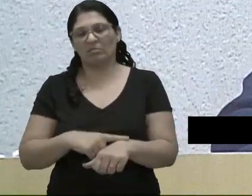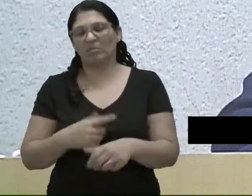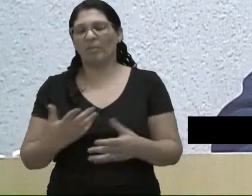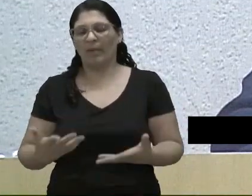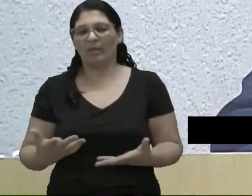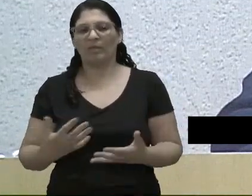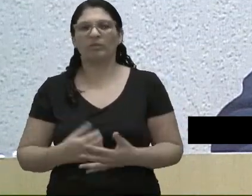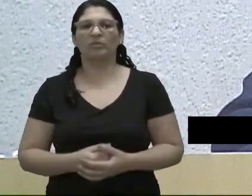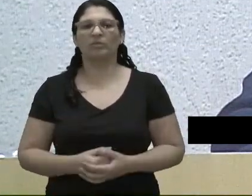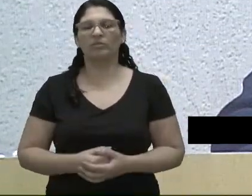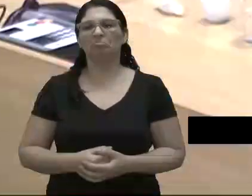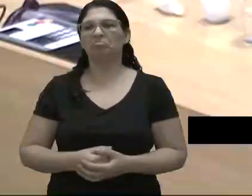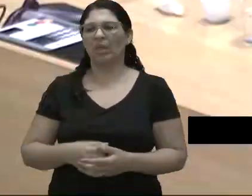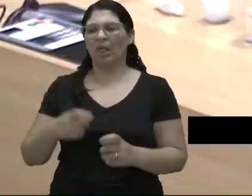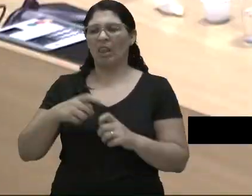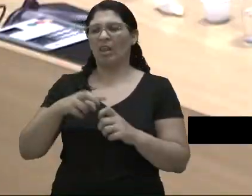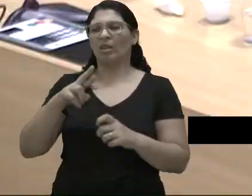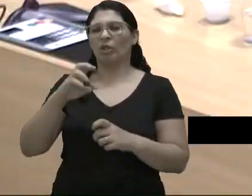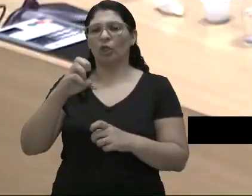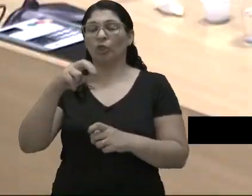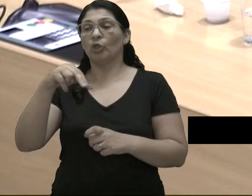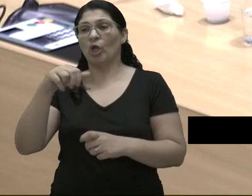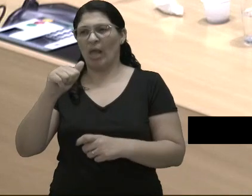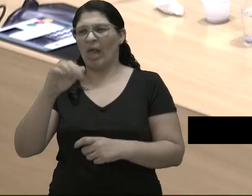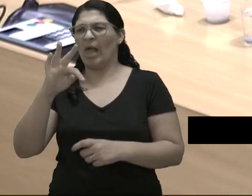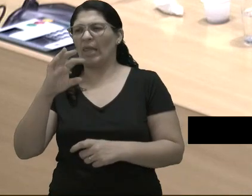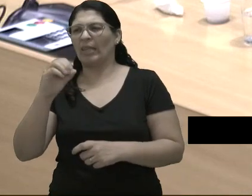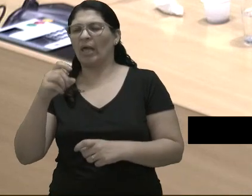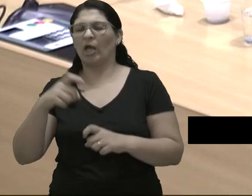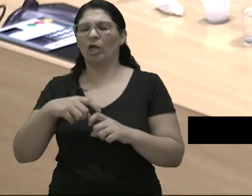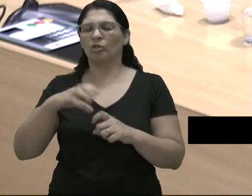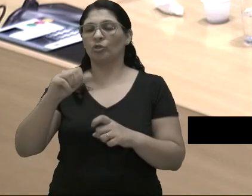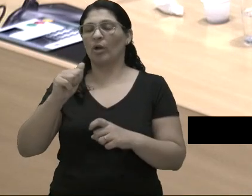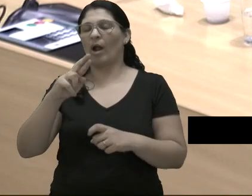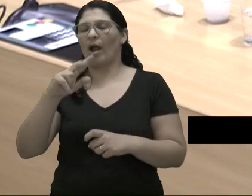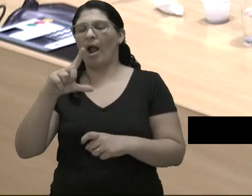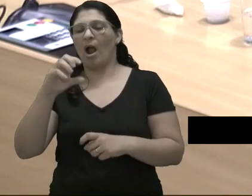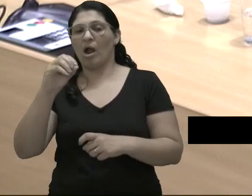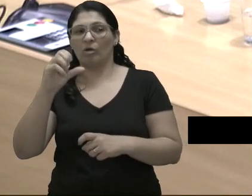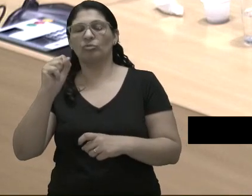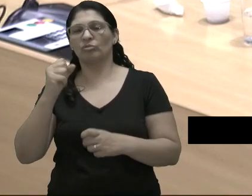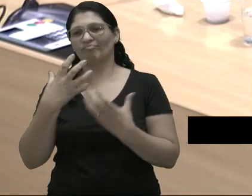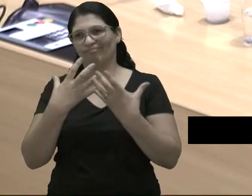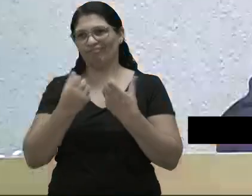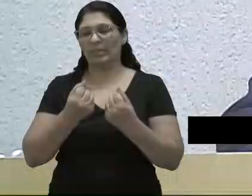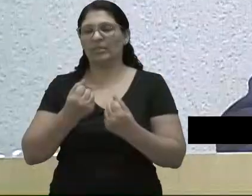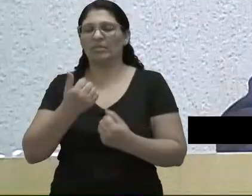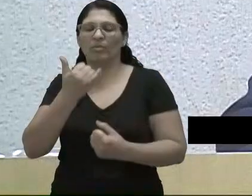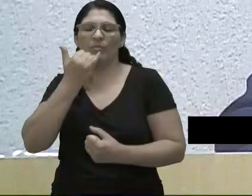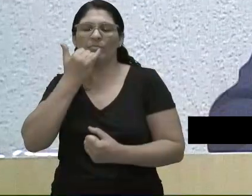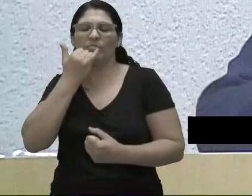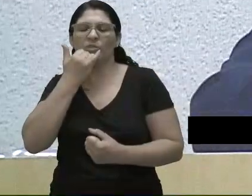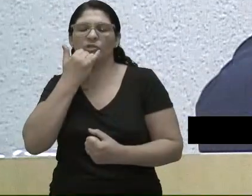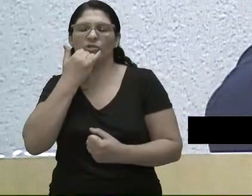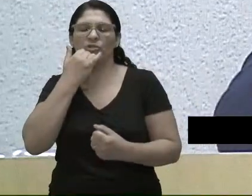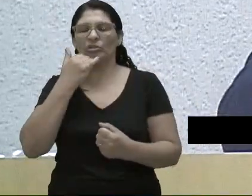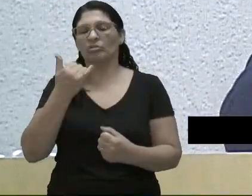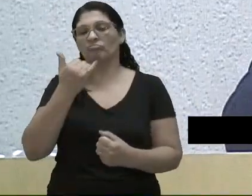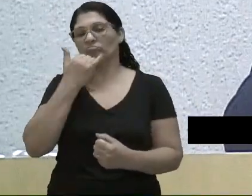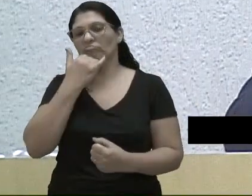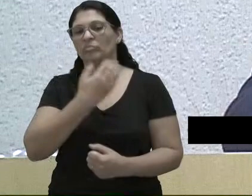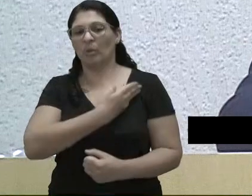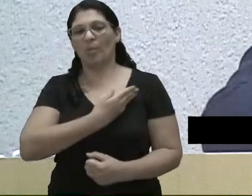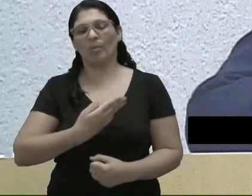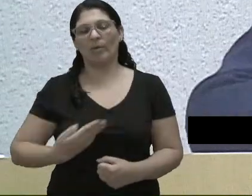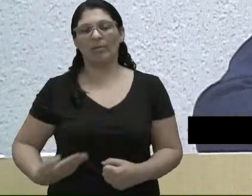Tá bom, doutor Renato? O senhor receba aí, por favor, e doutor Carlos, o meu pedido de desculpa publicamente, tá? É que a gente fica